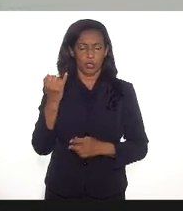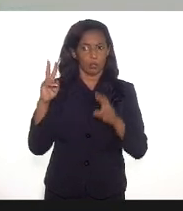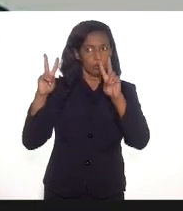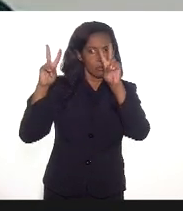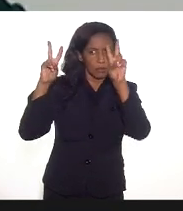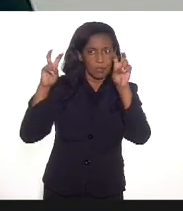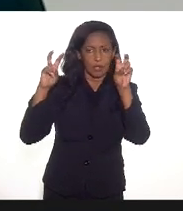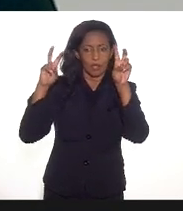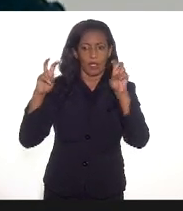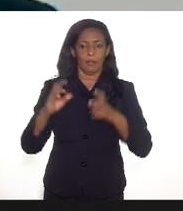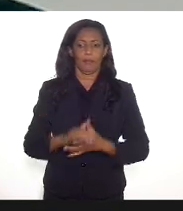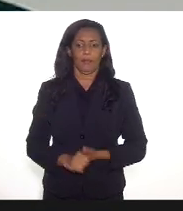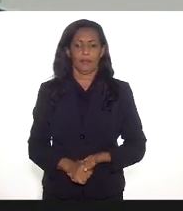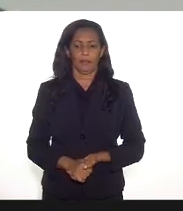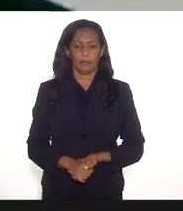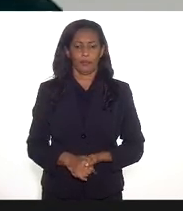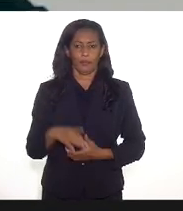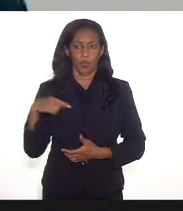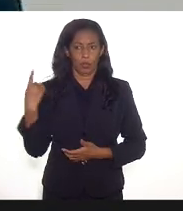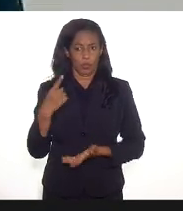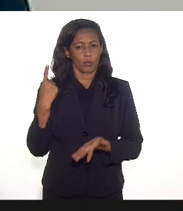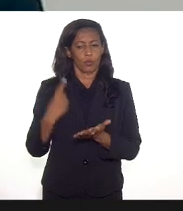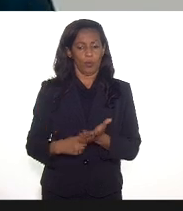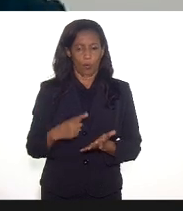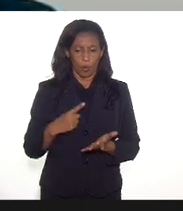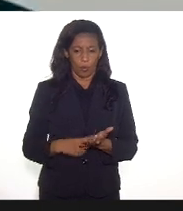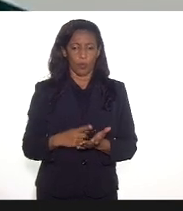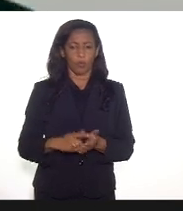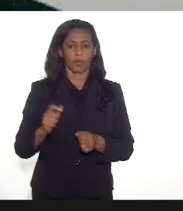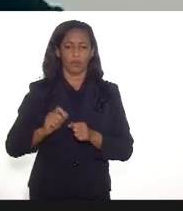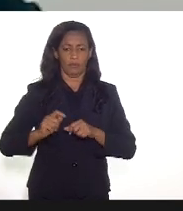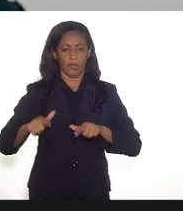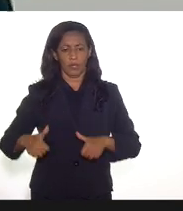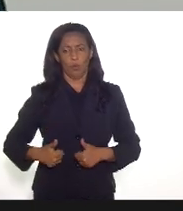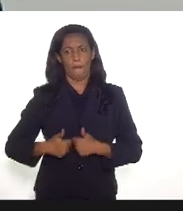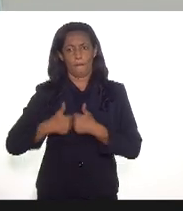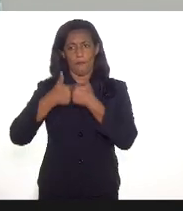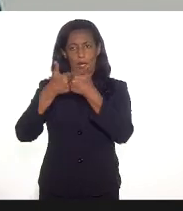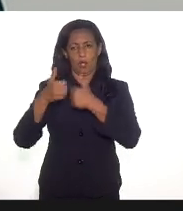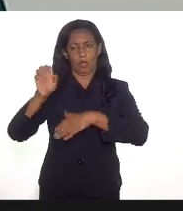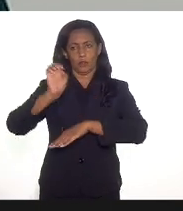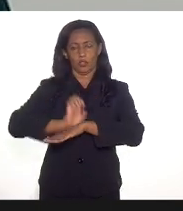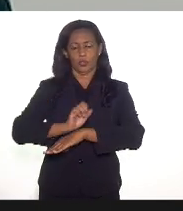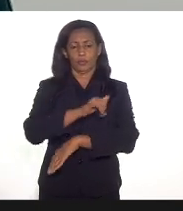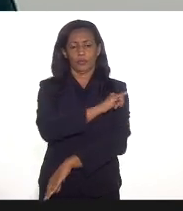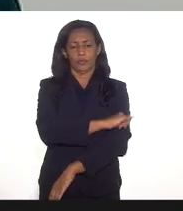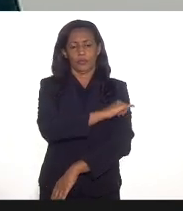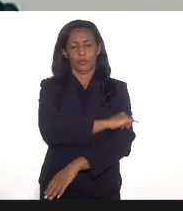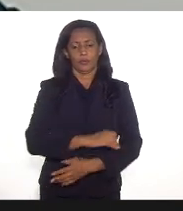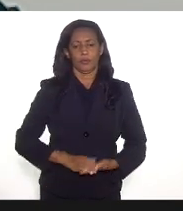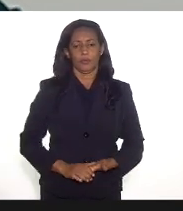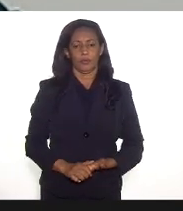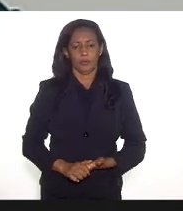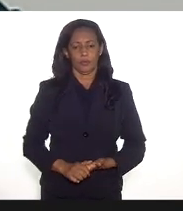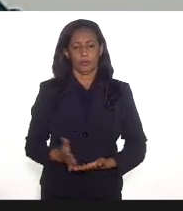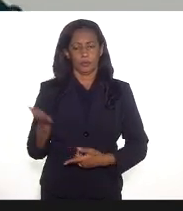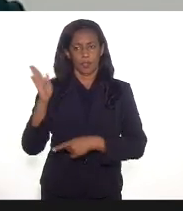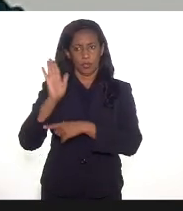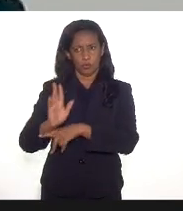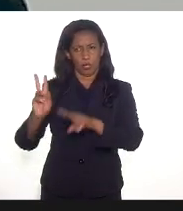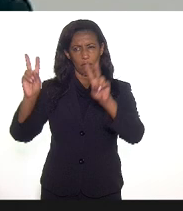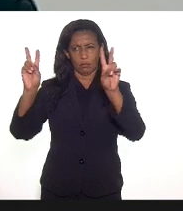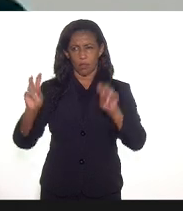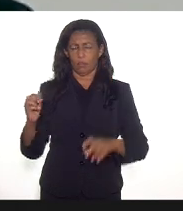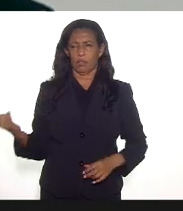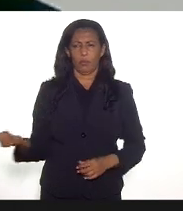tema e do nosso compromisso em fazer o melhor para o Estado do Rio de Janeiro em defender uma matéria tão